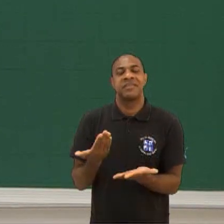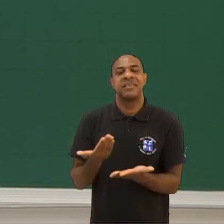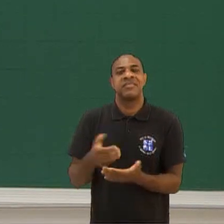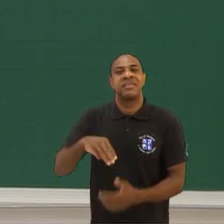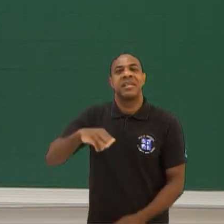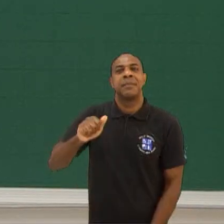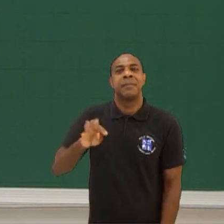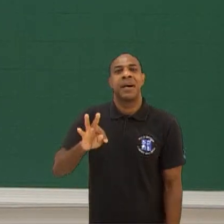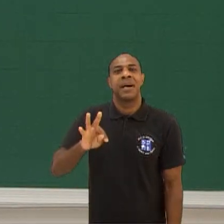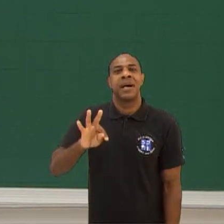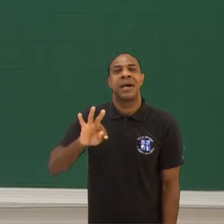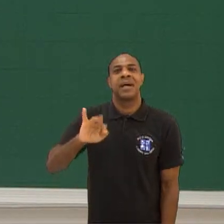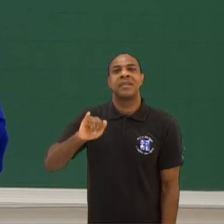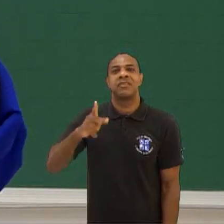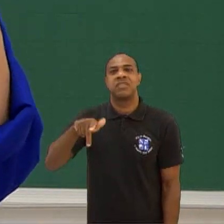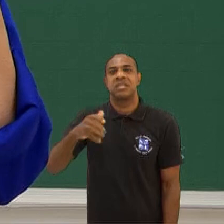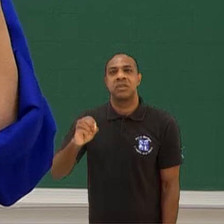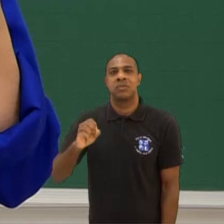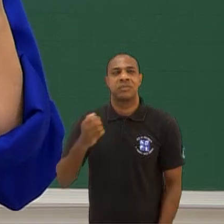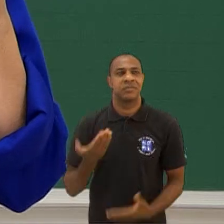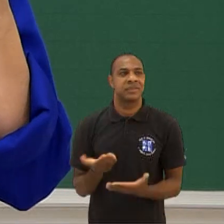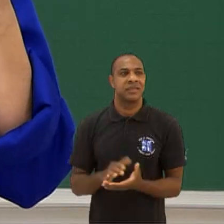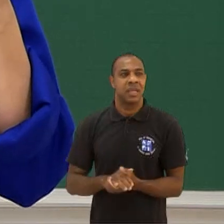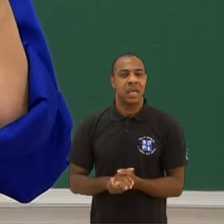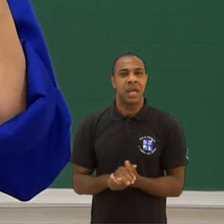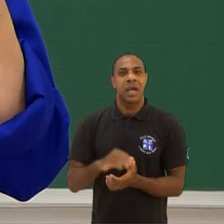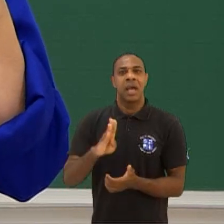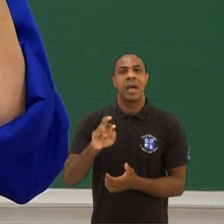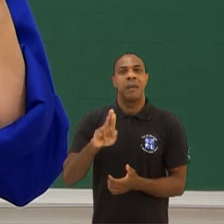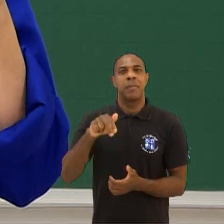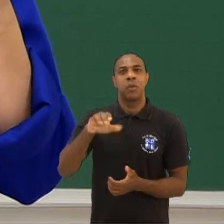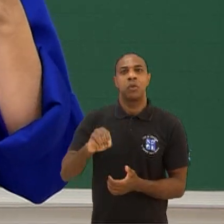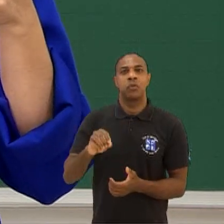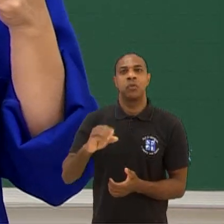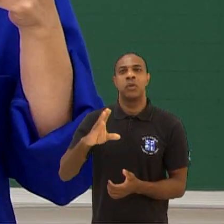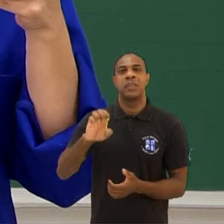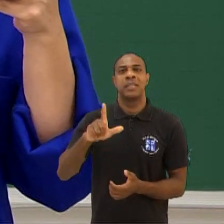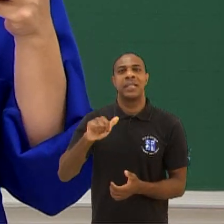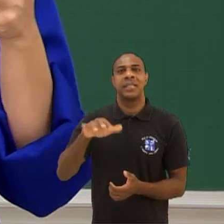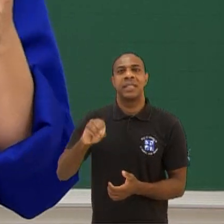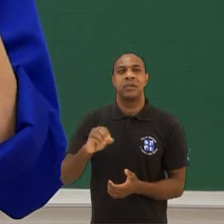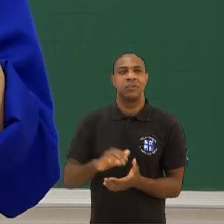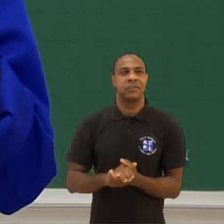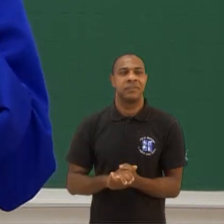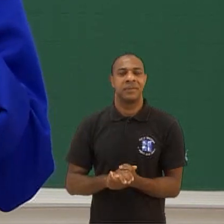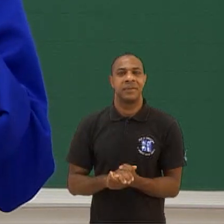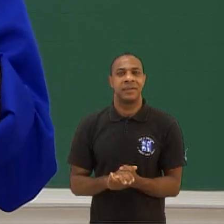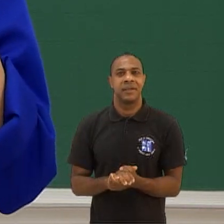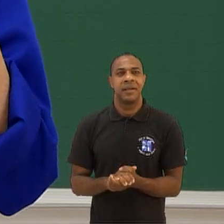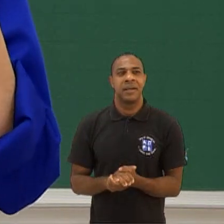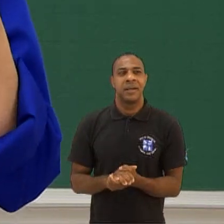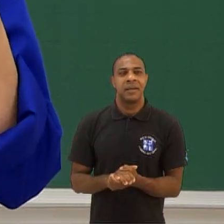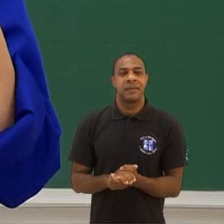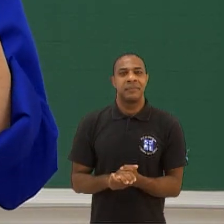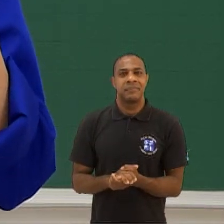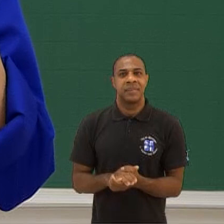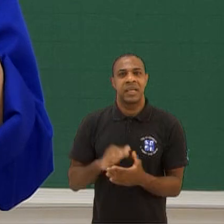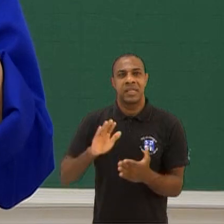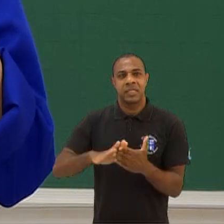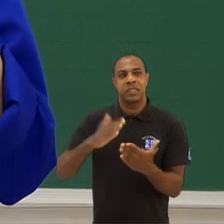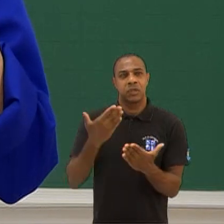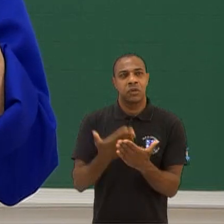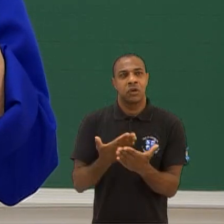Um abraço para o pessoal de Matinhos. Bruno Cecílio de Paula, do Colégio Estadual Professora Maria Sintra de